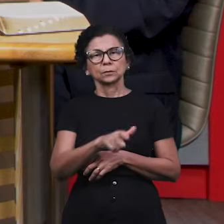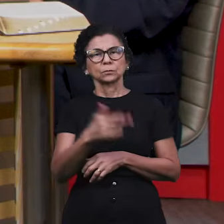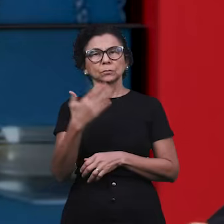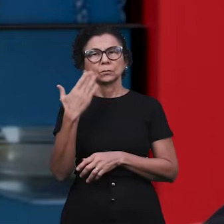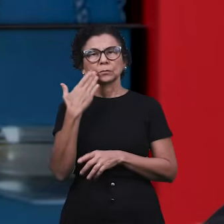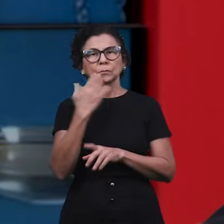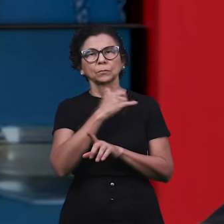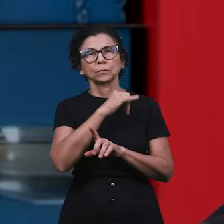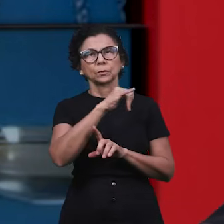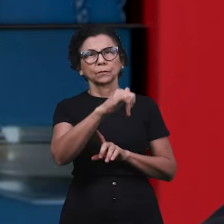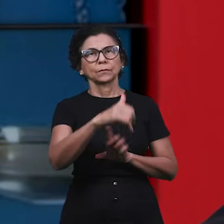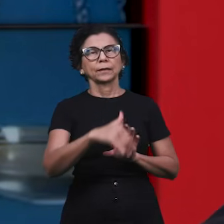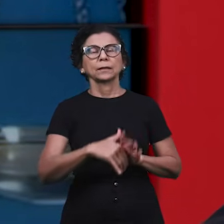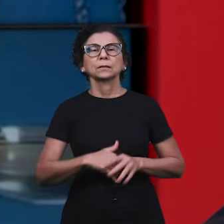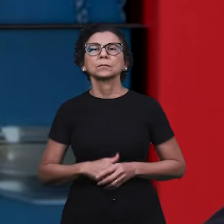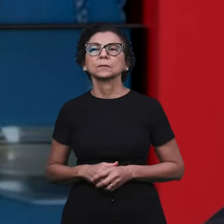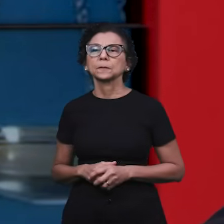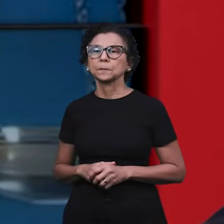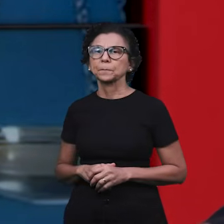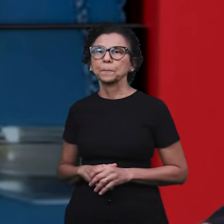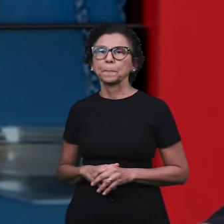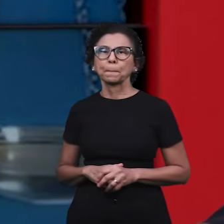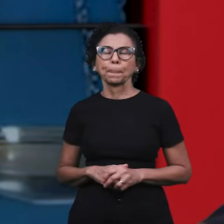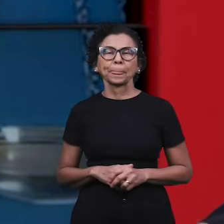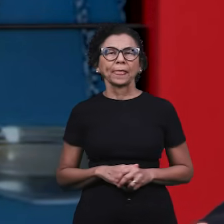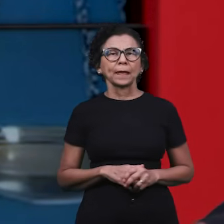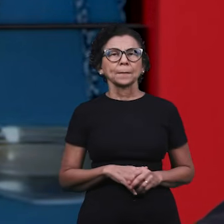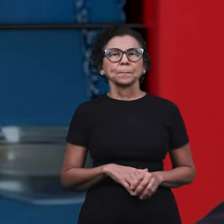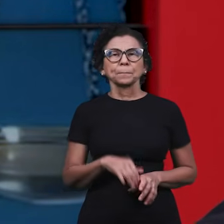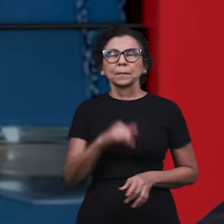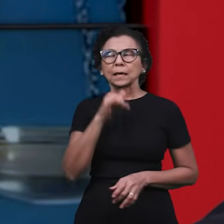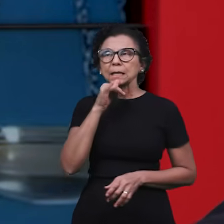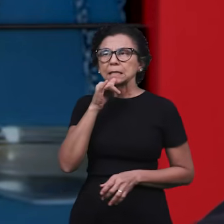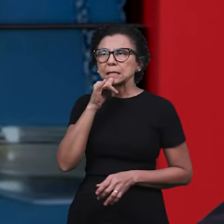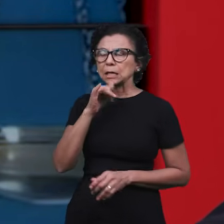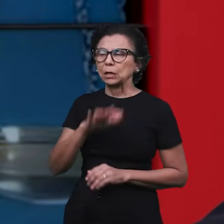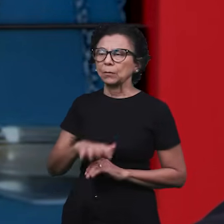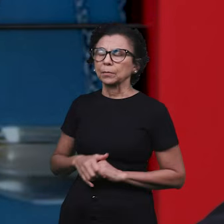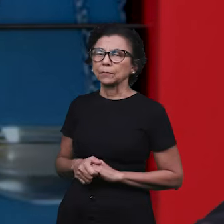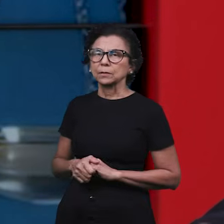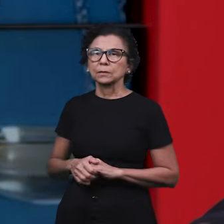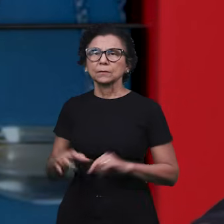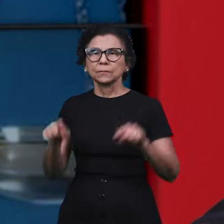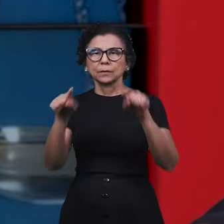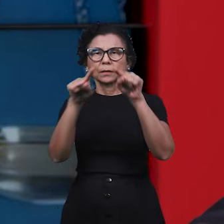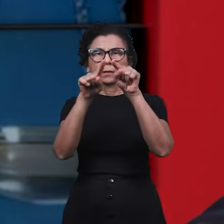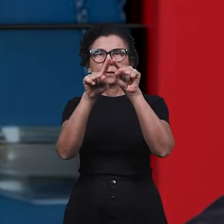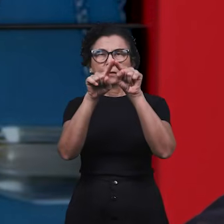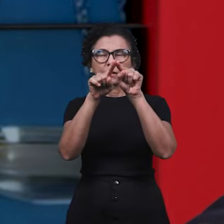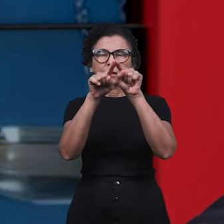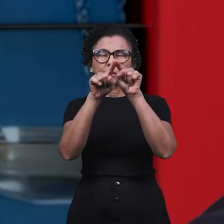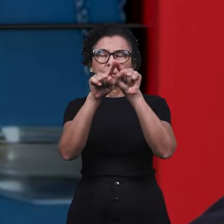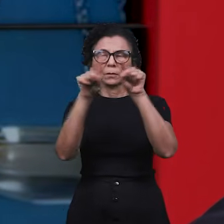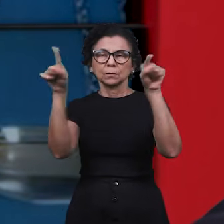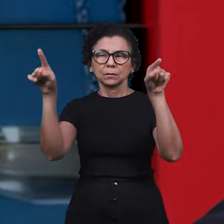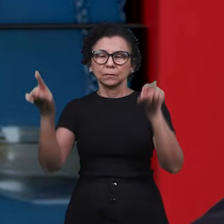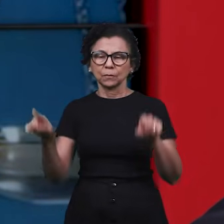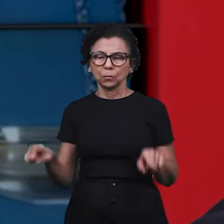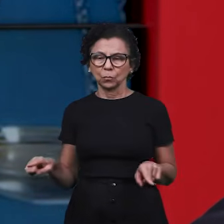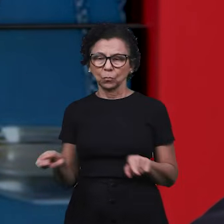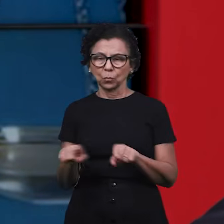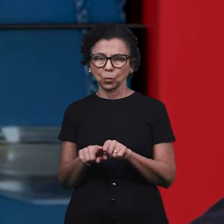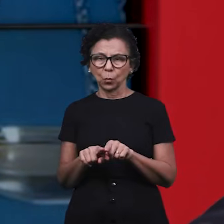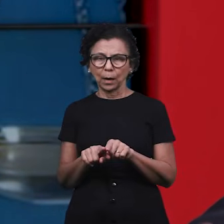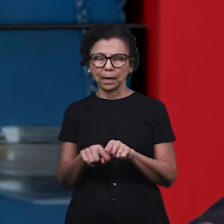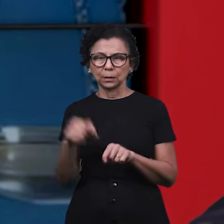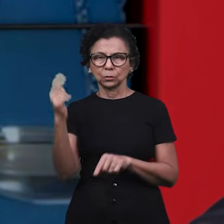ele emoldura a mensagem. Isso é um aspecto você olha um quadro sem moldura, é um quadro, mas quando você olha um quadro